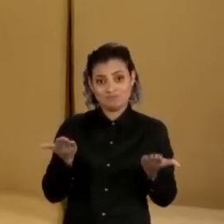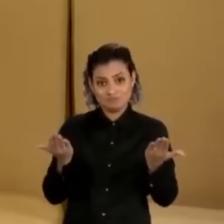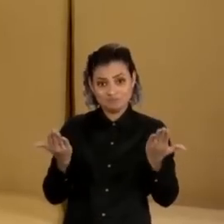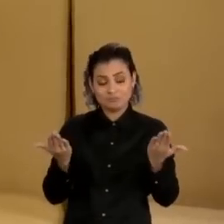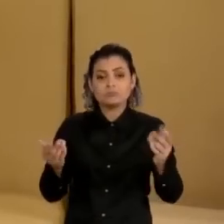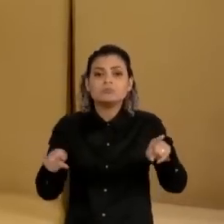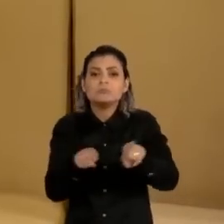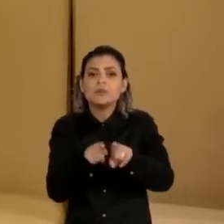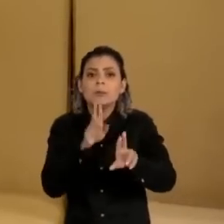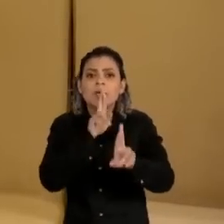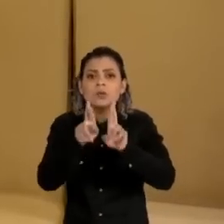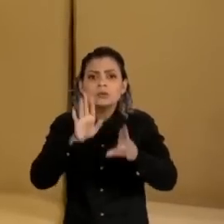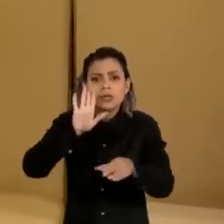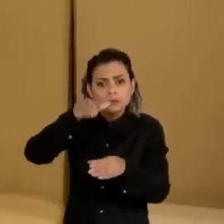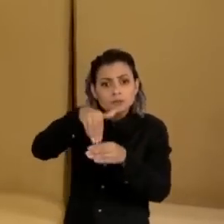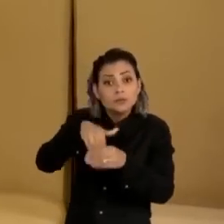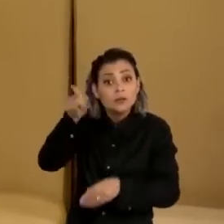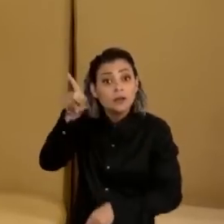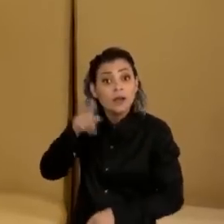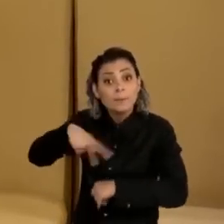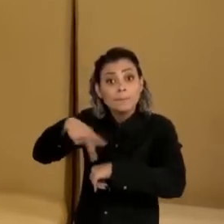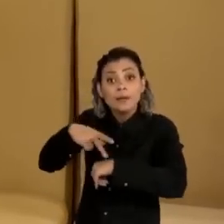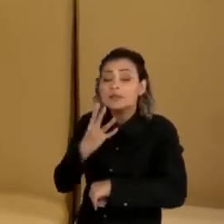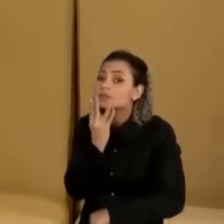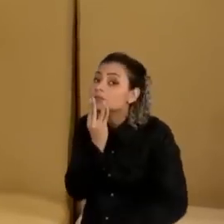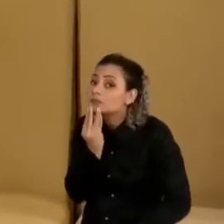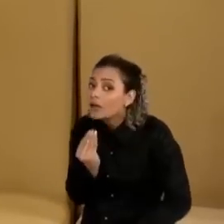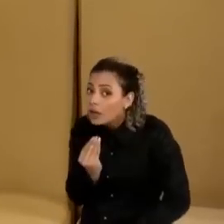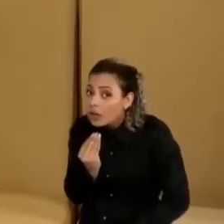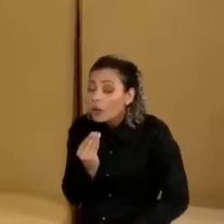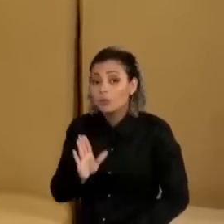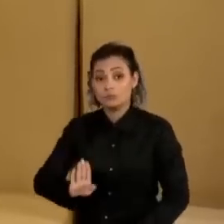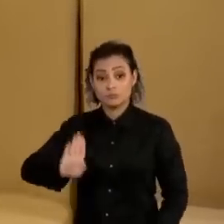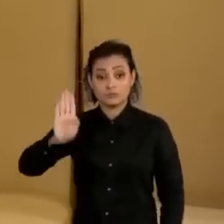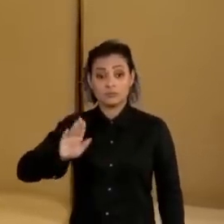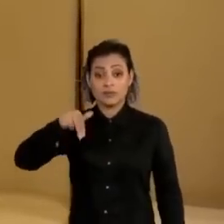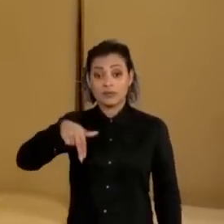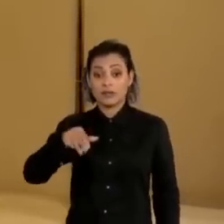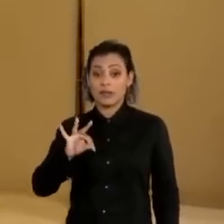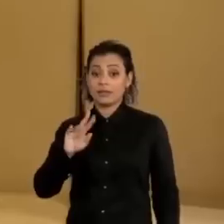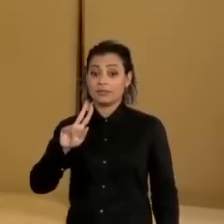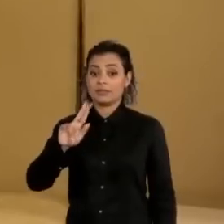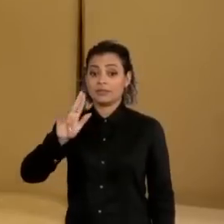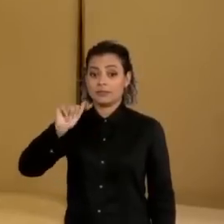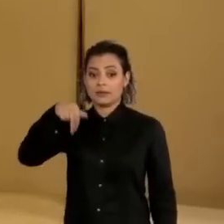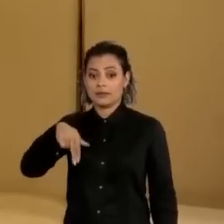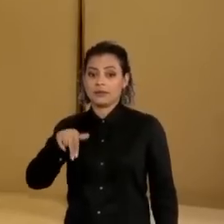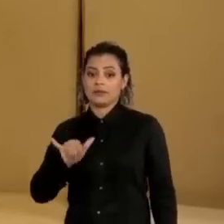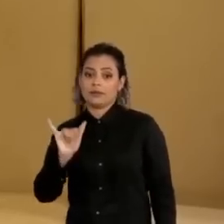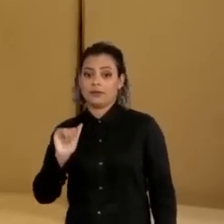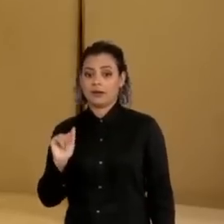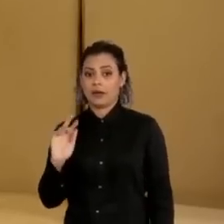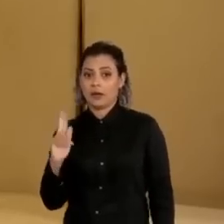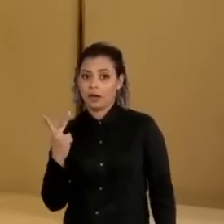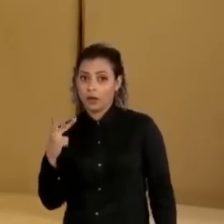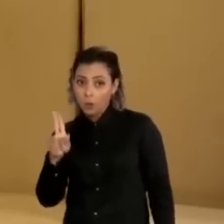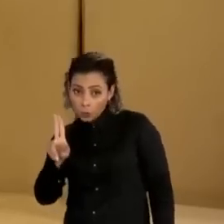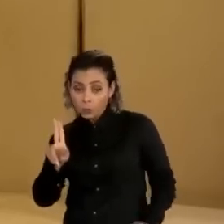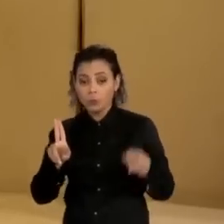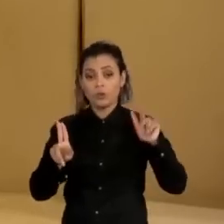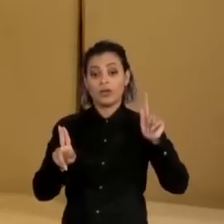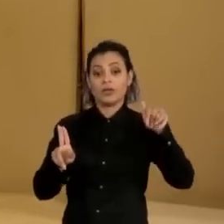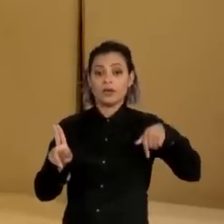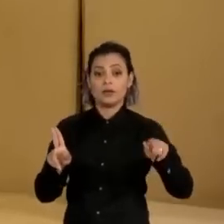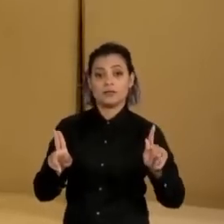Indefinição no resultado das eleições em Israel. Os candidatos Netanyahu e Gantz evitam declarar a vitória e